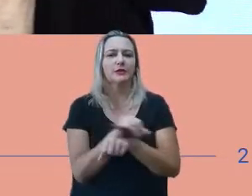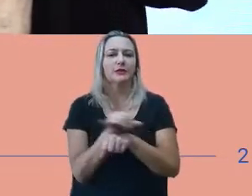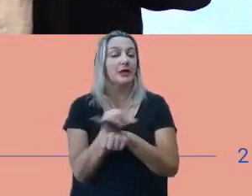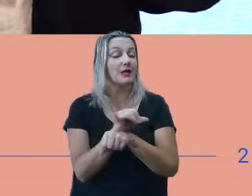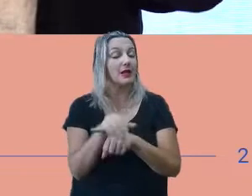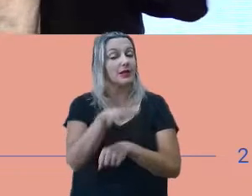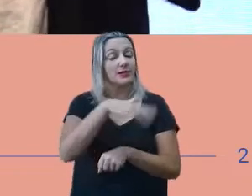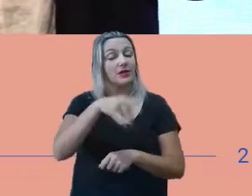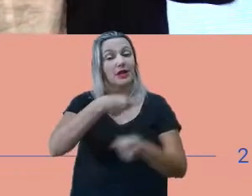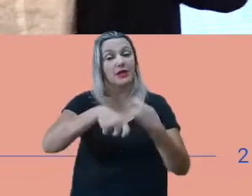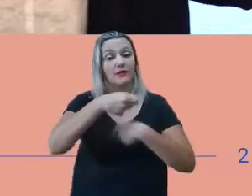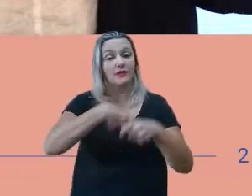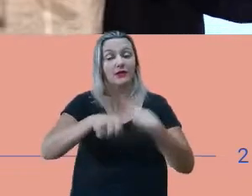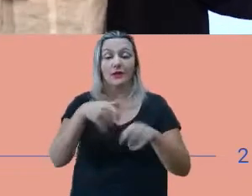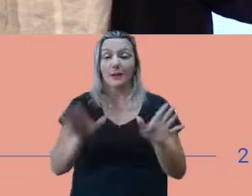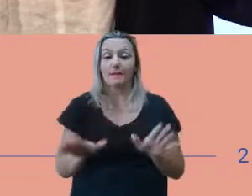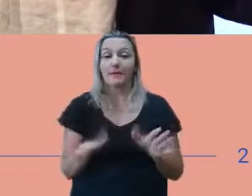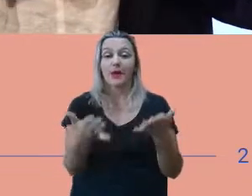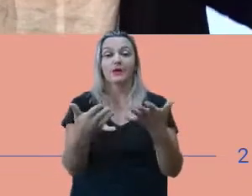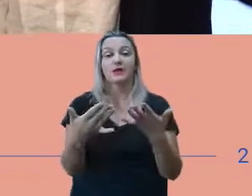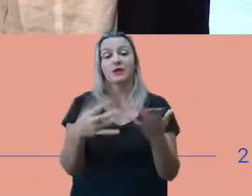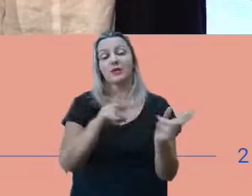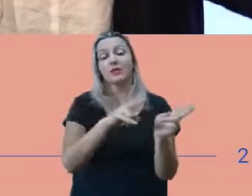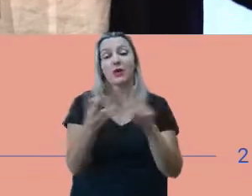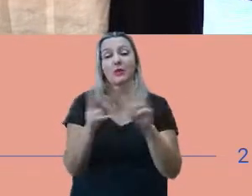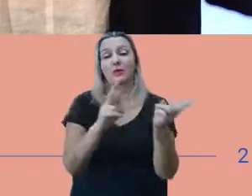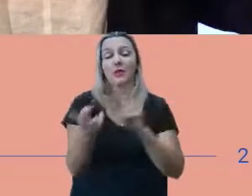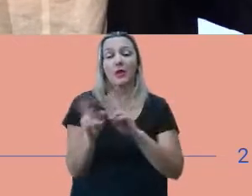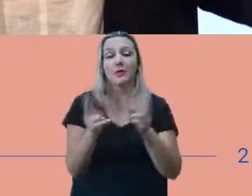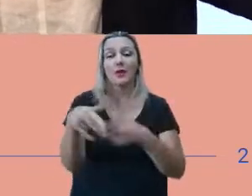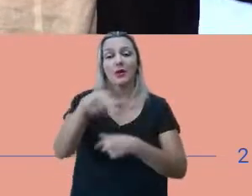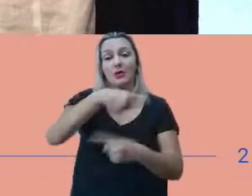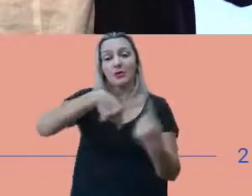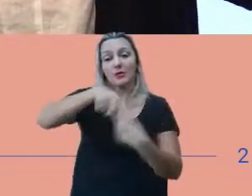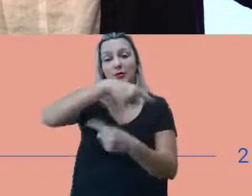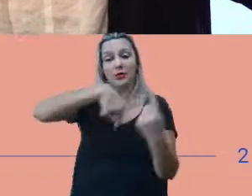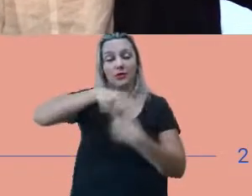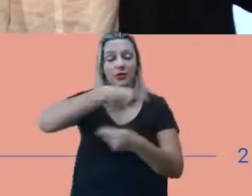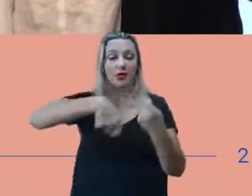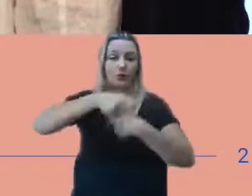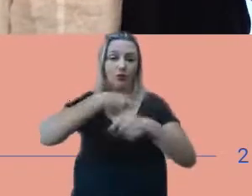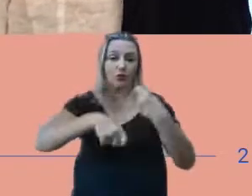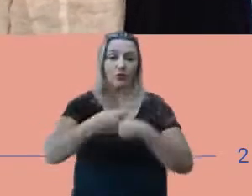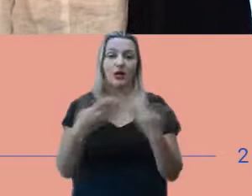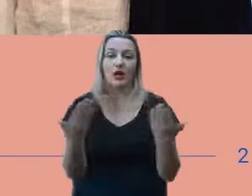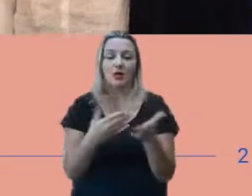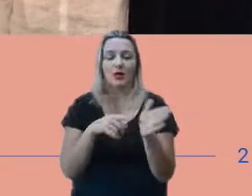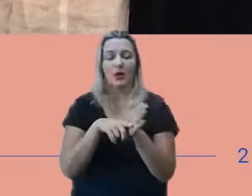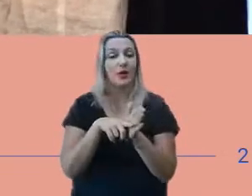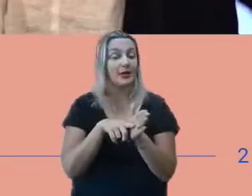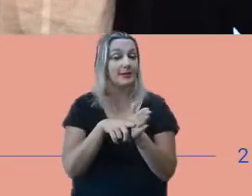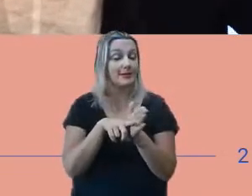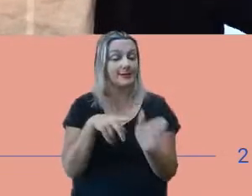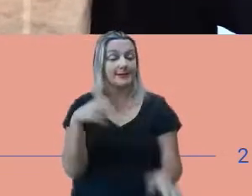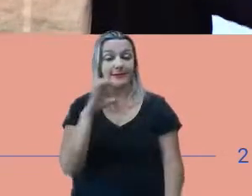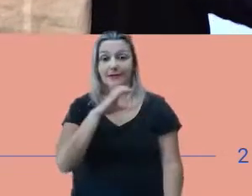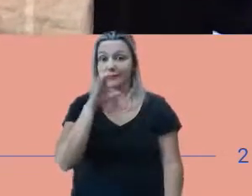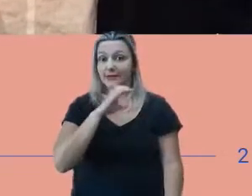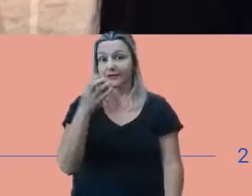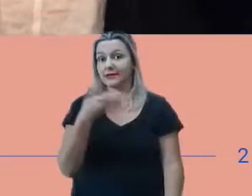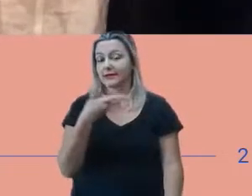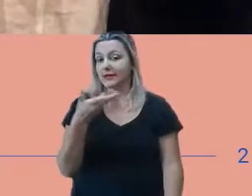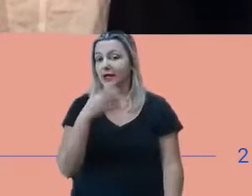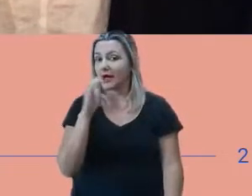para impulsionar a transição da economia circular então o momento agora o senso de urgência tá cada vez mais